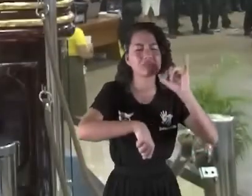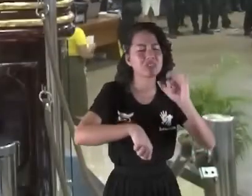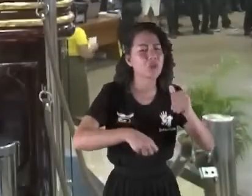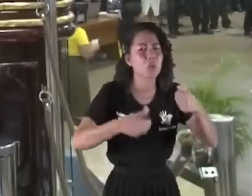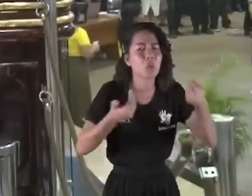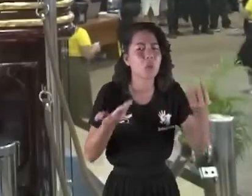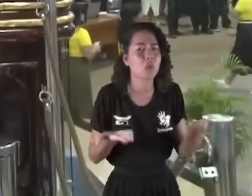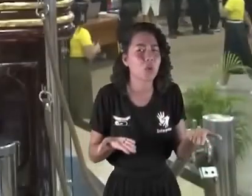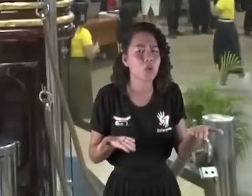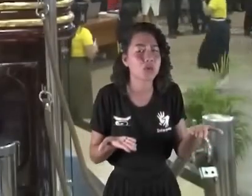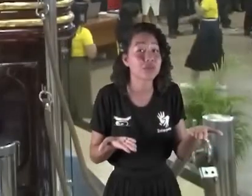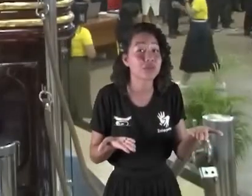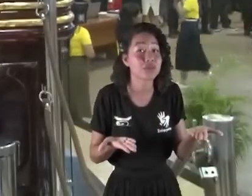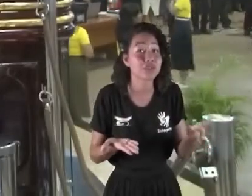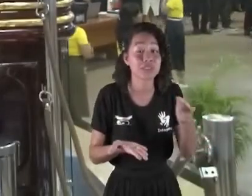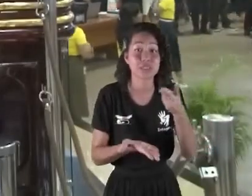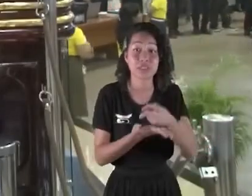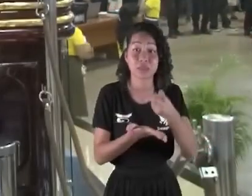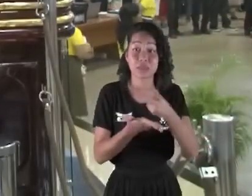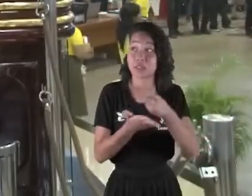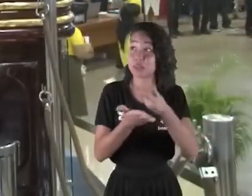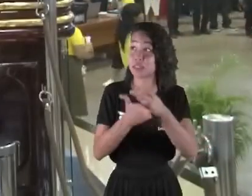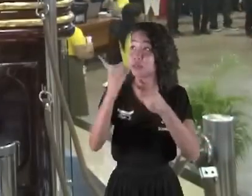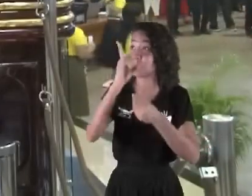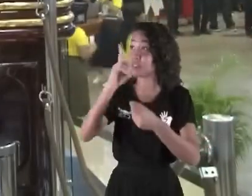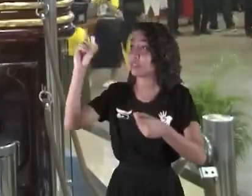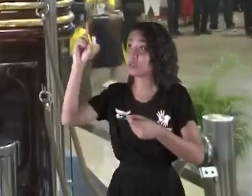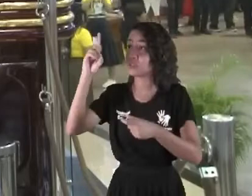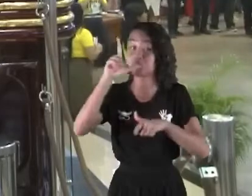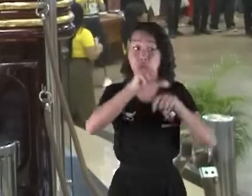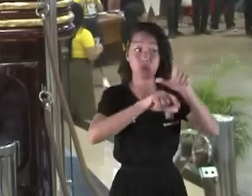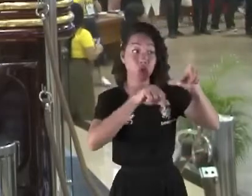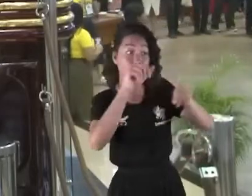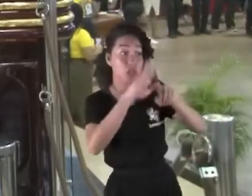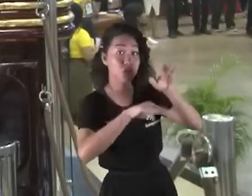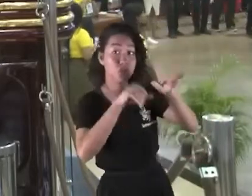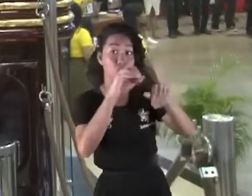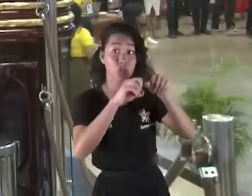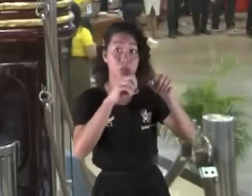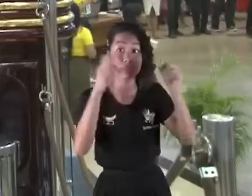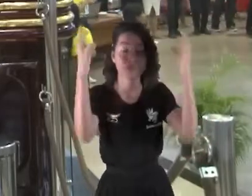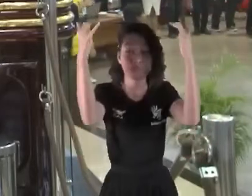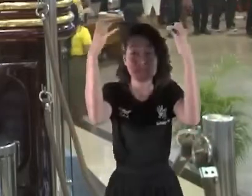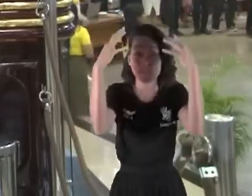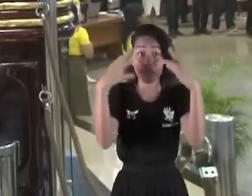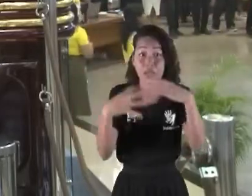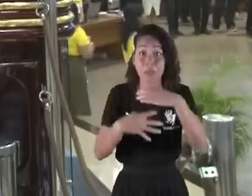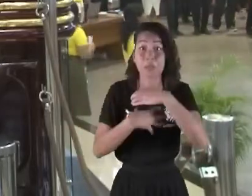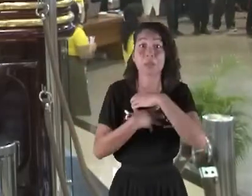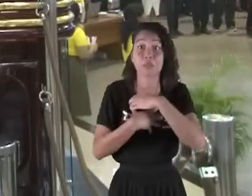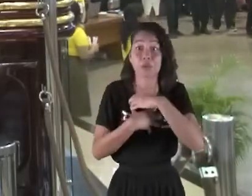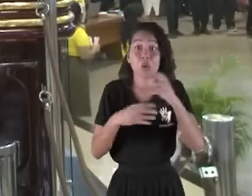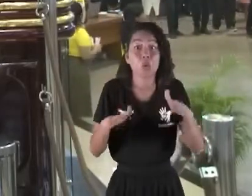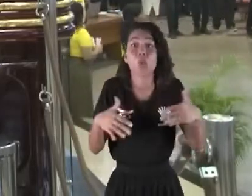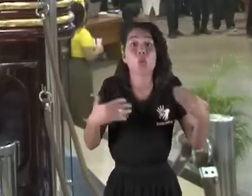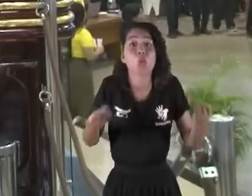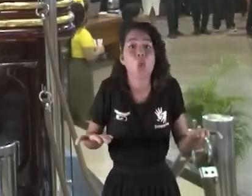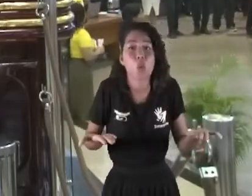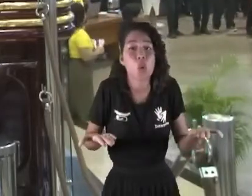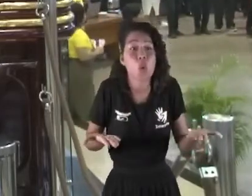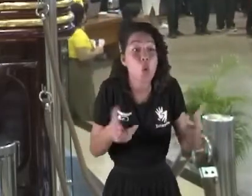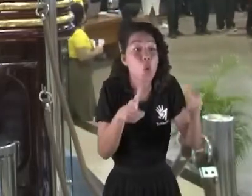Porque toda chamada tem um quando, e toda chamada tem um